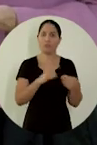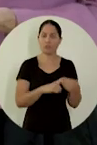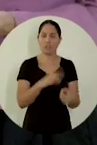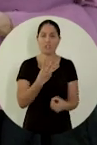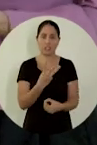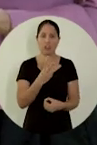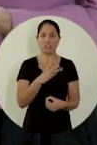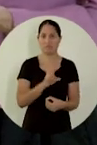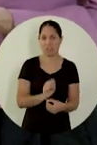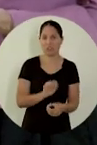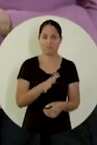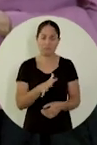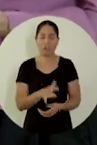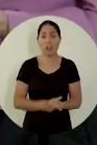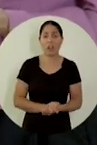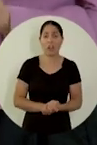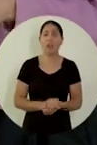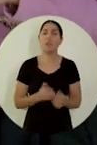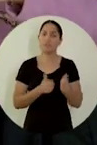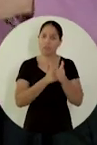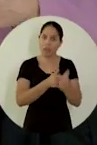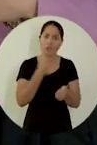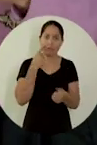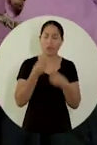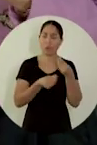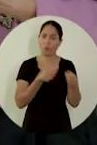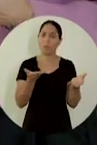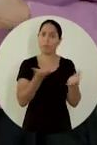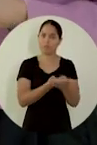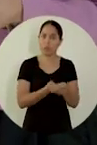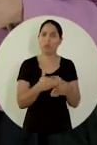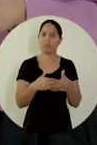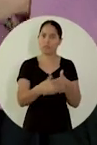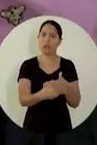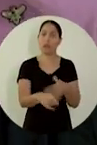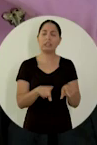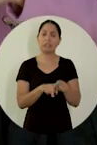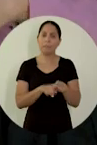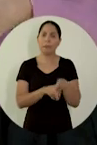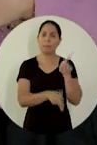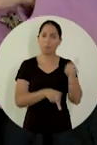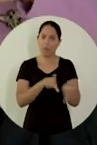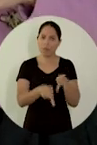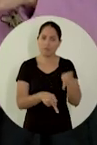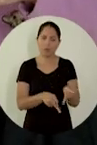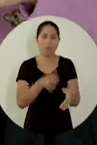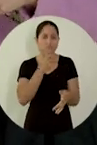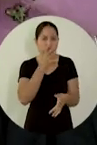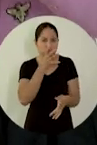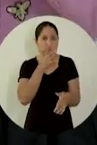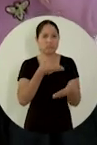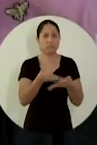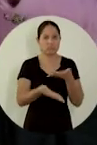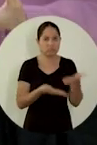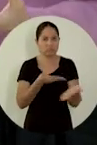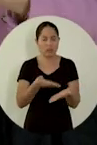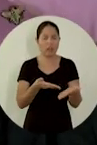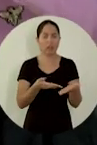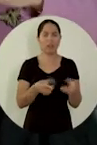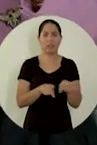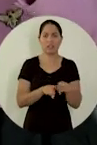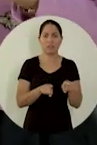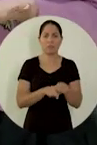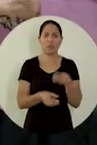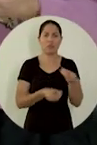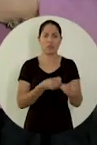oportunidade de voltar a Mariana mais 3 outras vezes e acompanhar o desenrolar dos fatos, ouvir as pessoas, conhecer